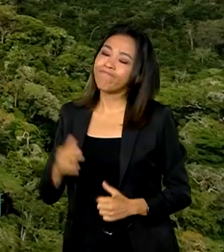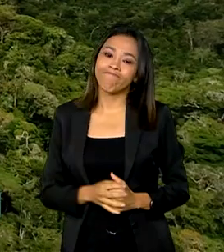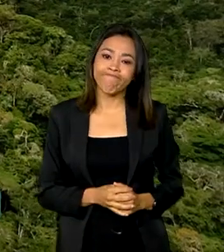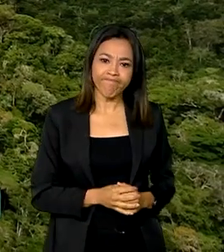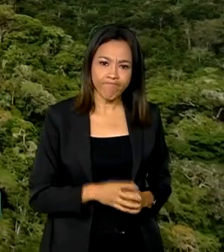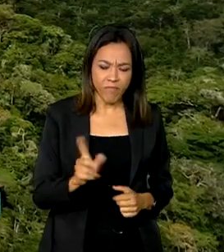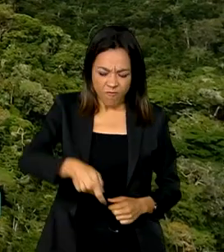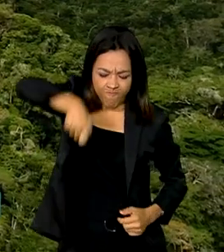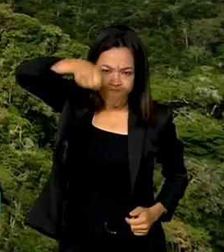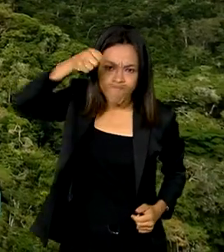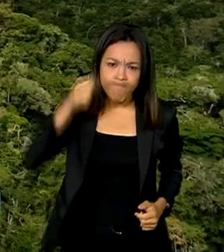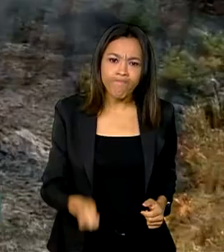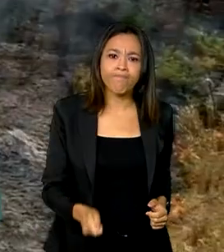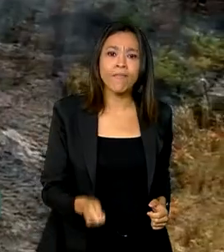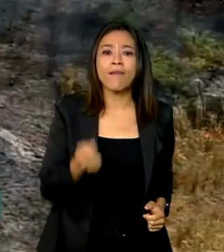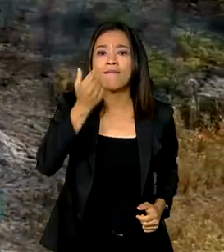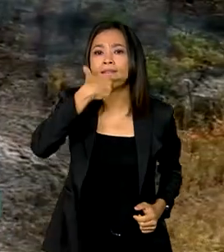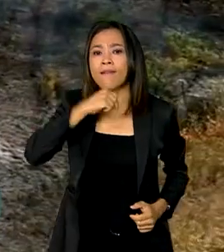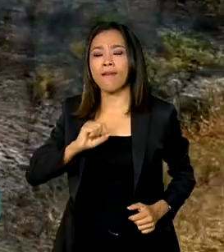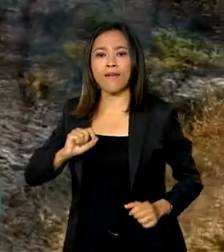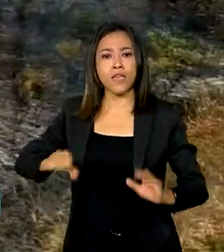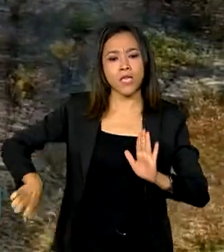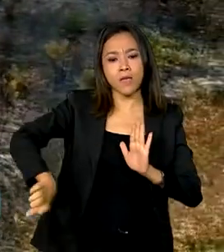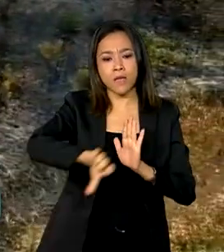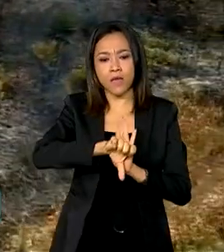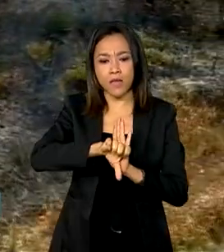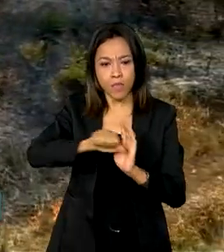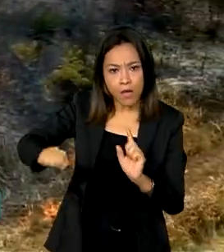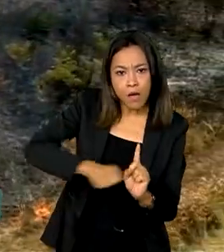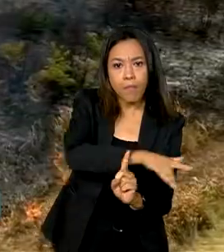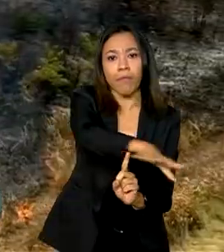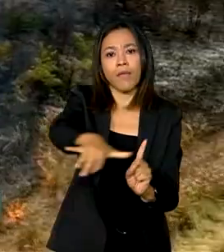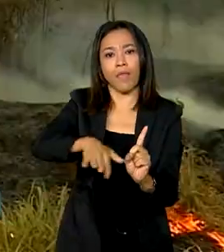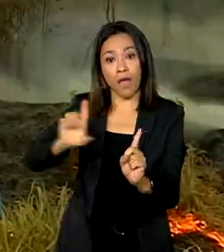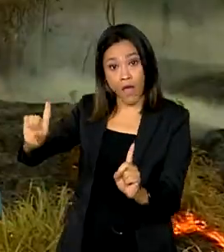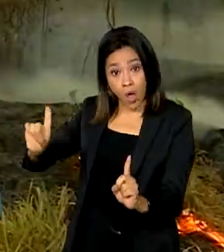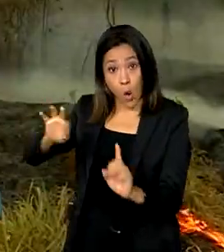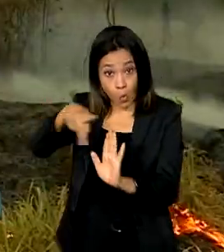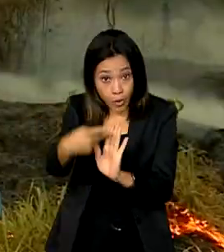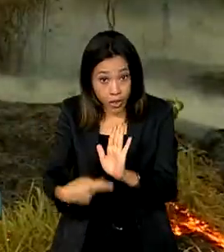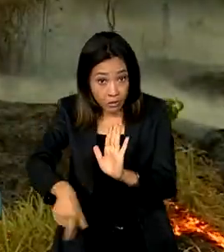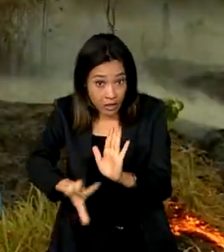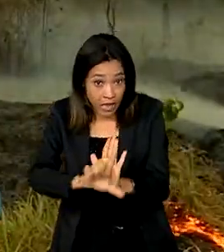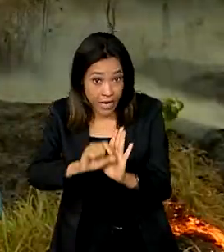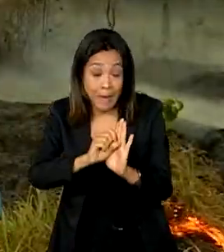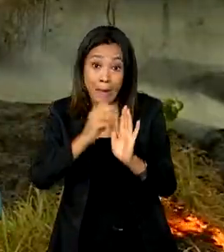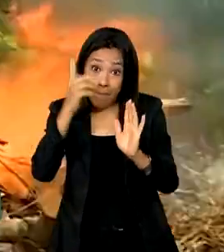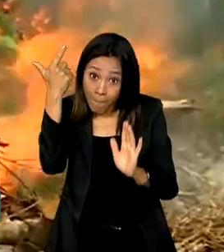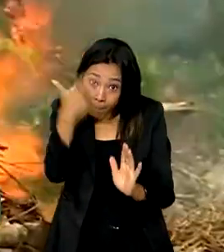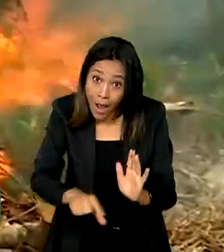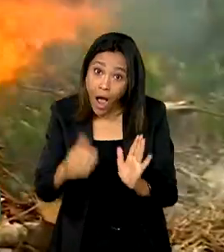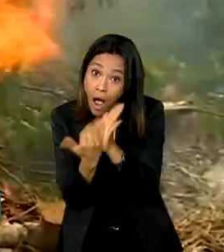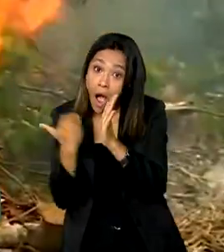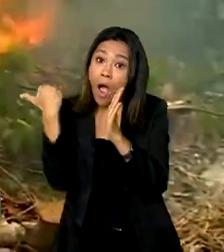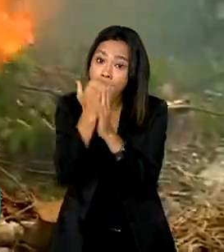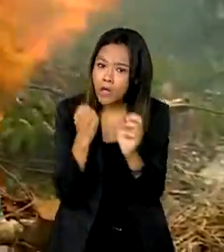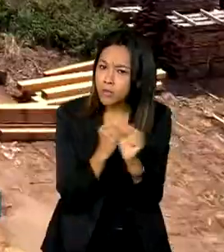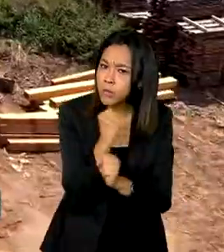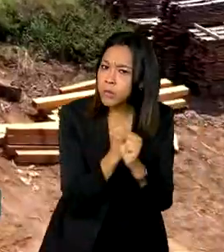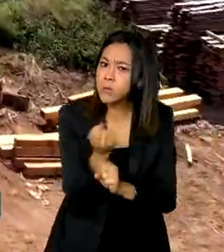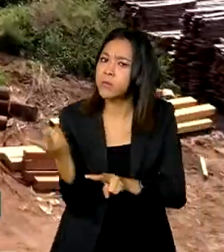mais Rigor contra Quem comete crimes ambientais o projeto de lei que aumenta as sanções para Quem promove incêndio